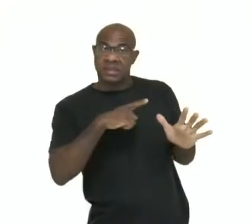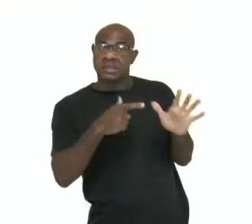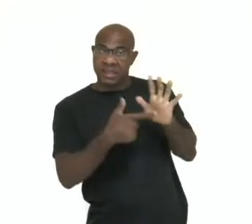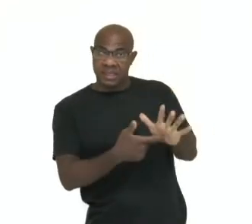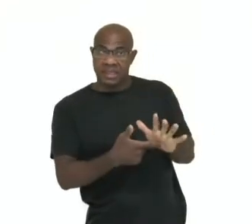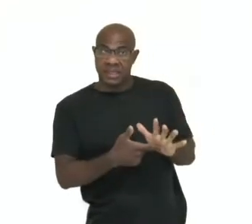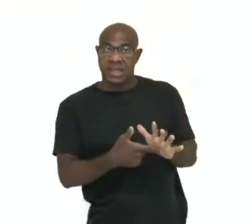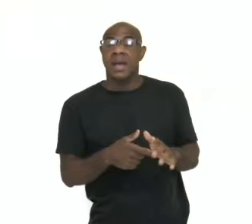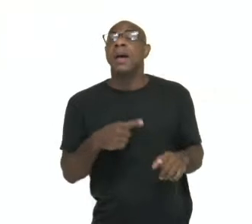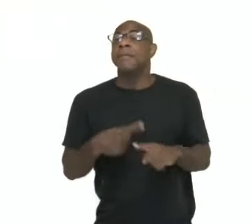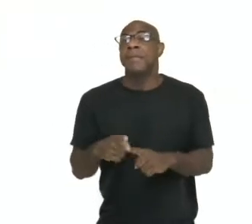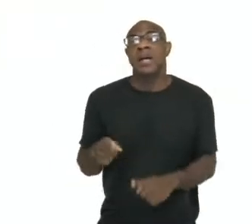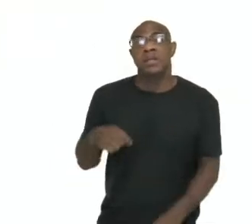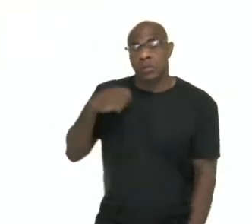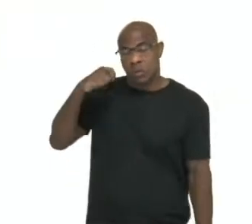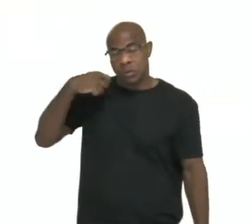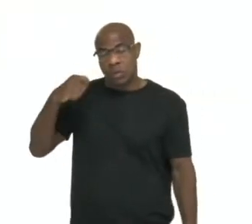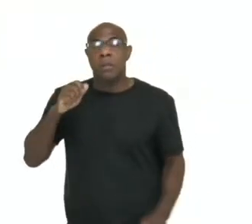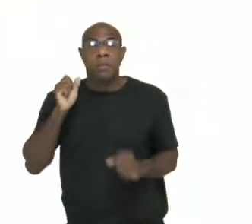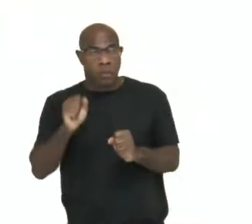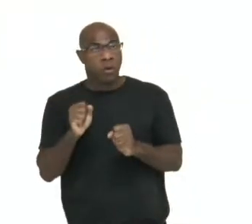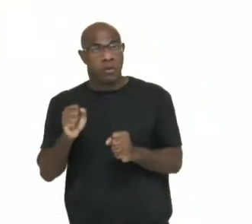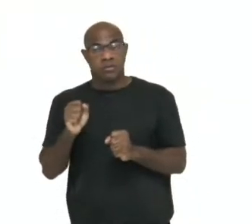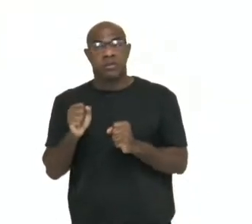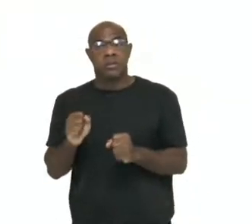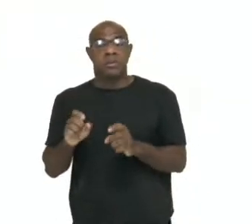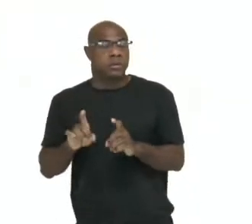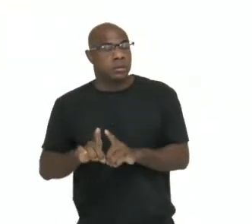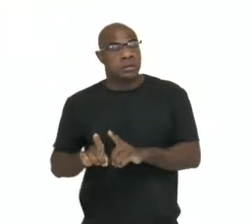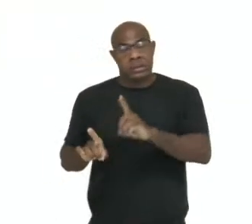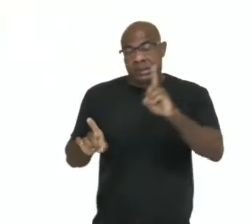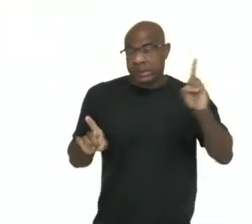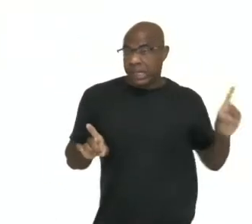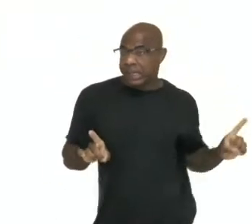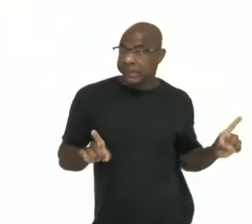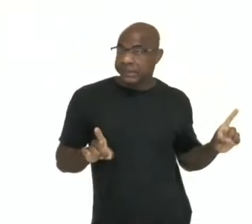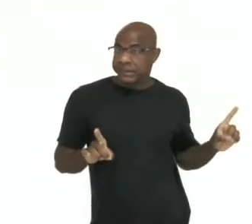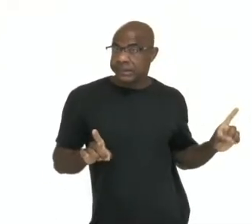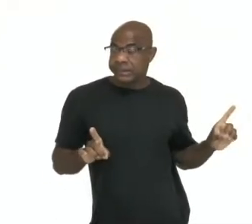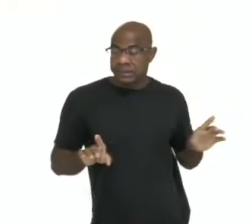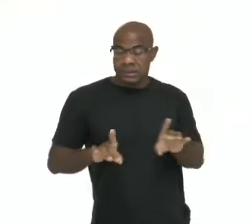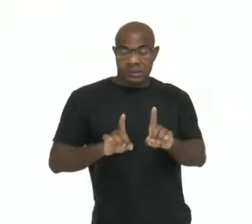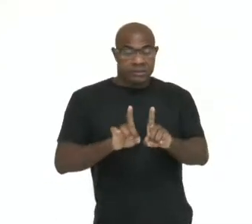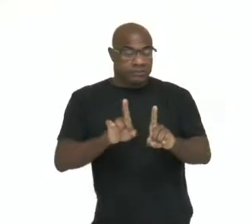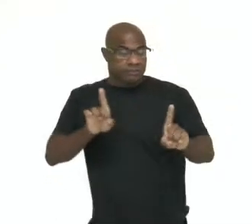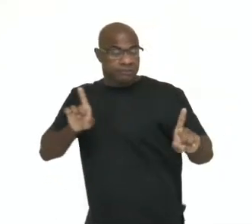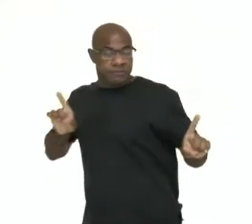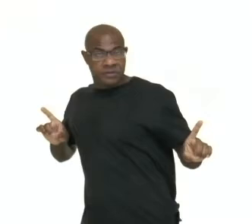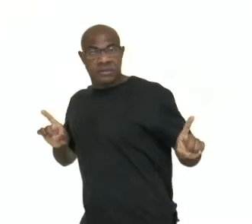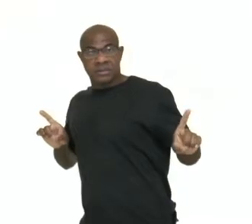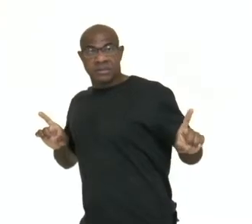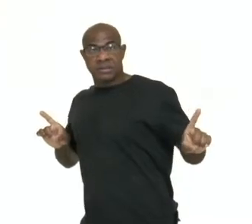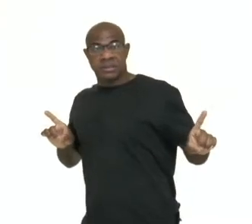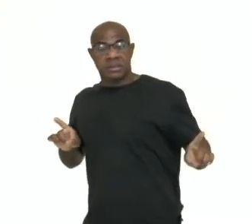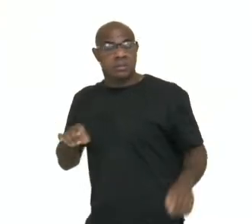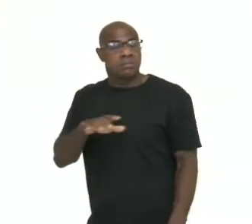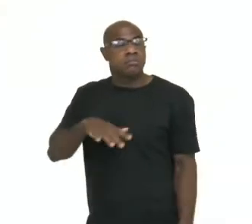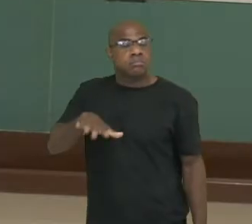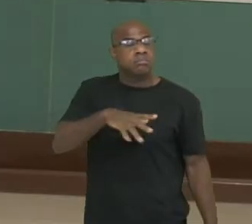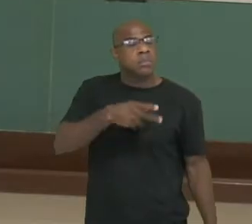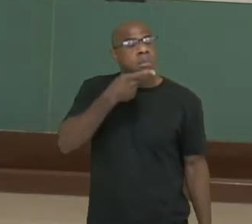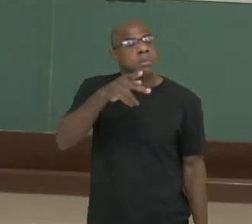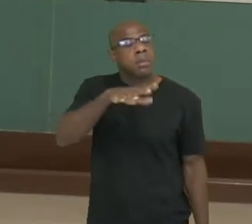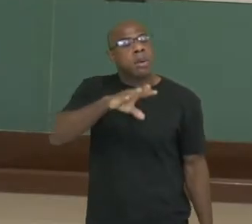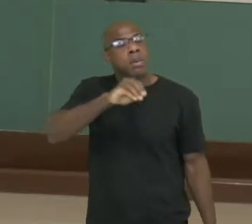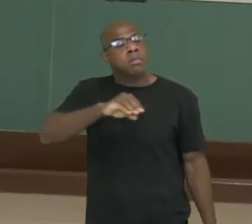o ator a qualquer momento pode sair dessa personagem, ter esse distanciamento, né, e falar com o público de diversas